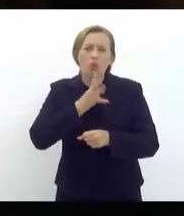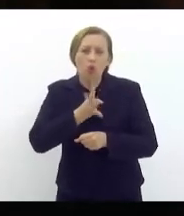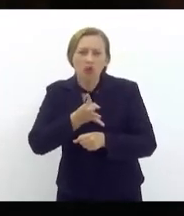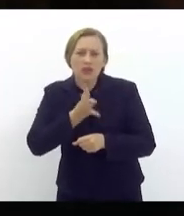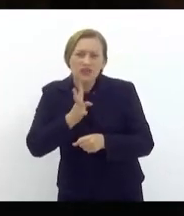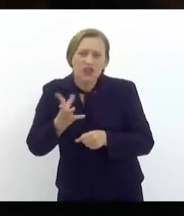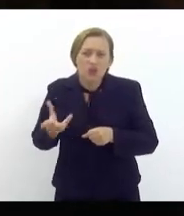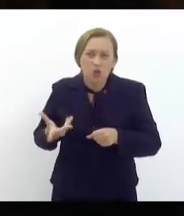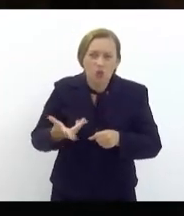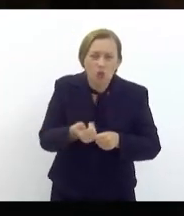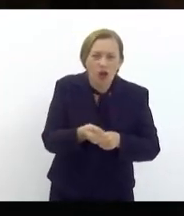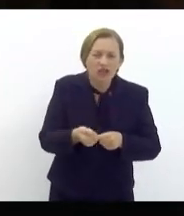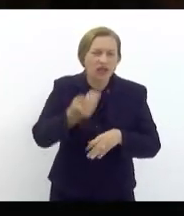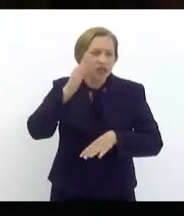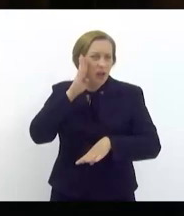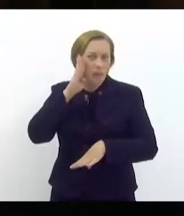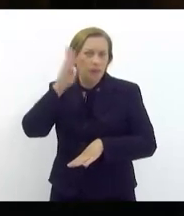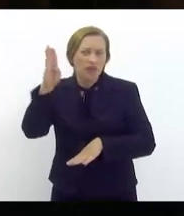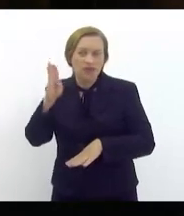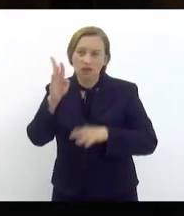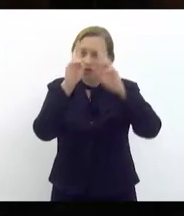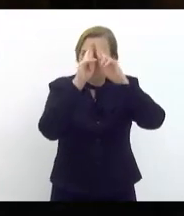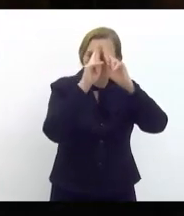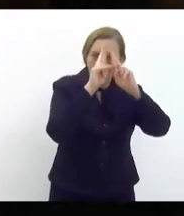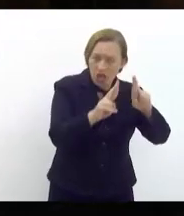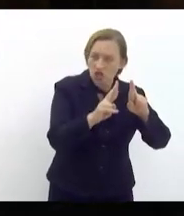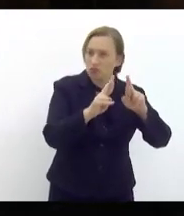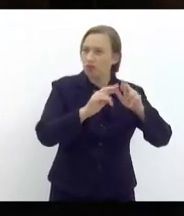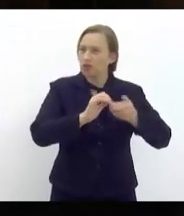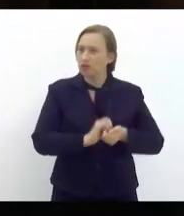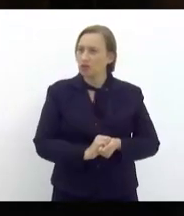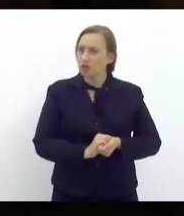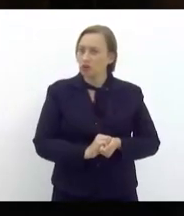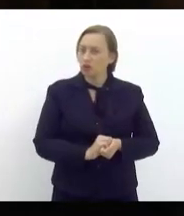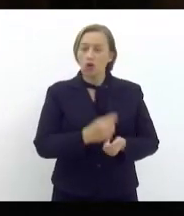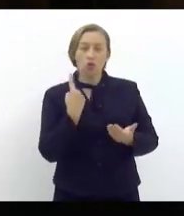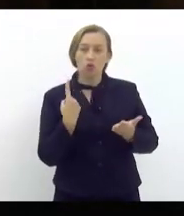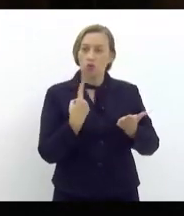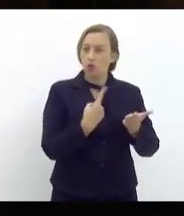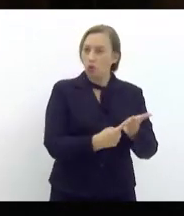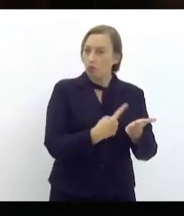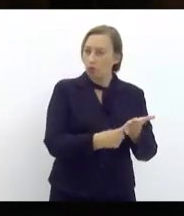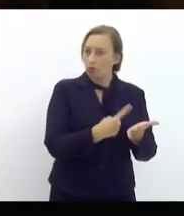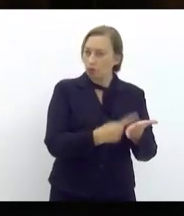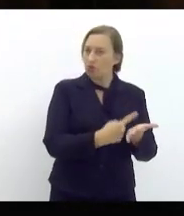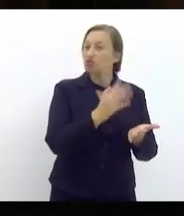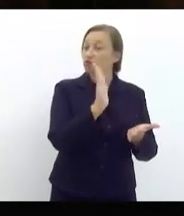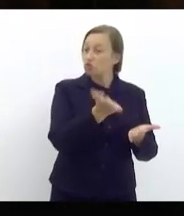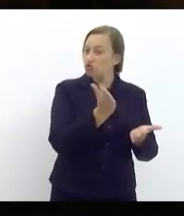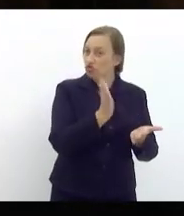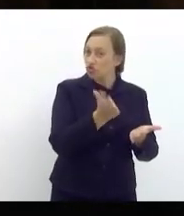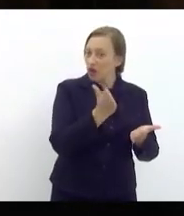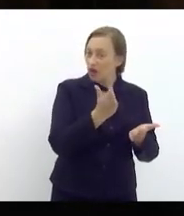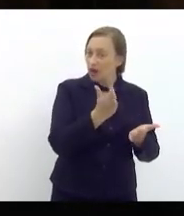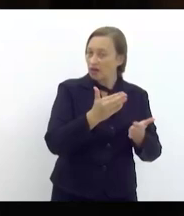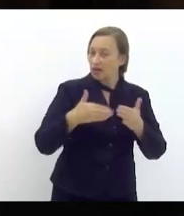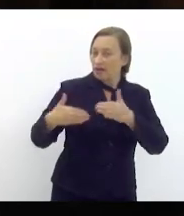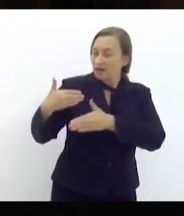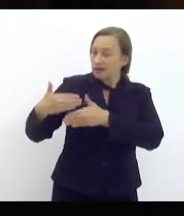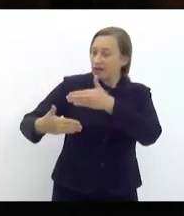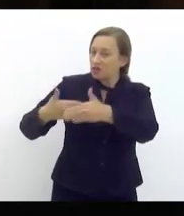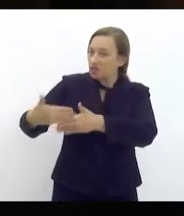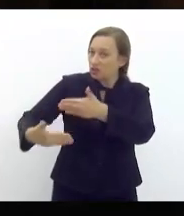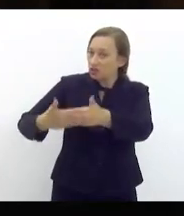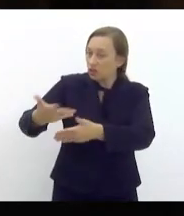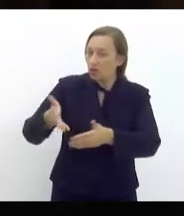e principalmente respeitando os compromissos firmados na trajetória em